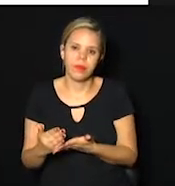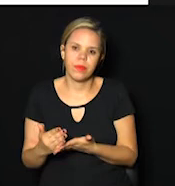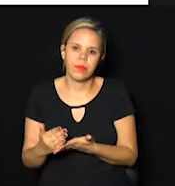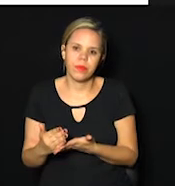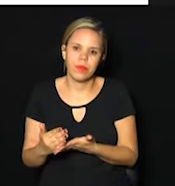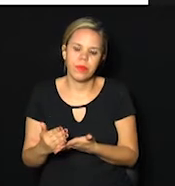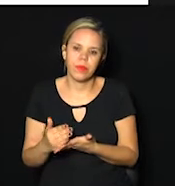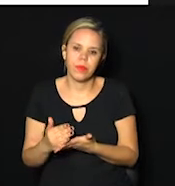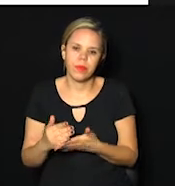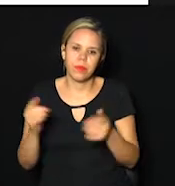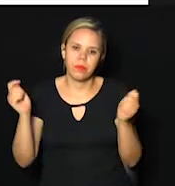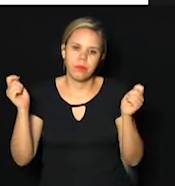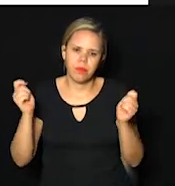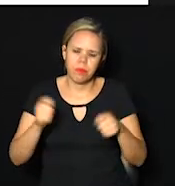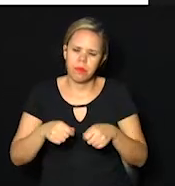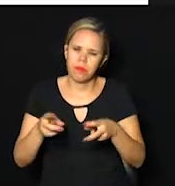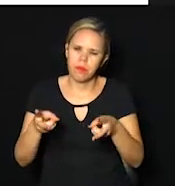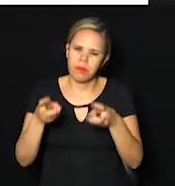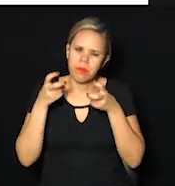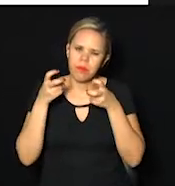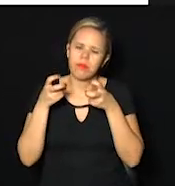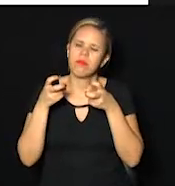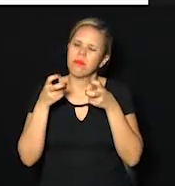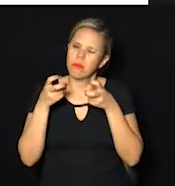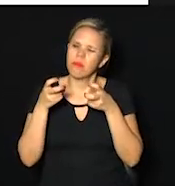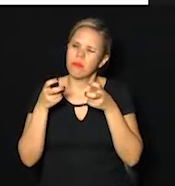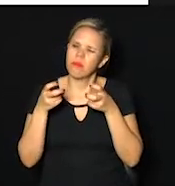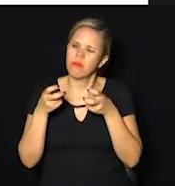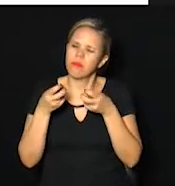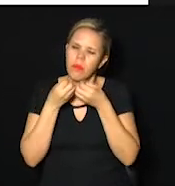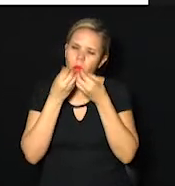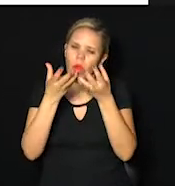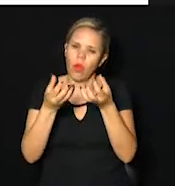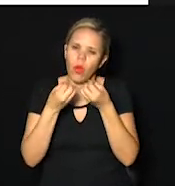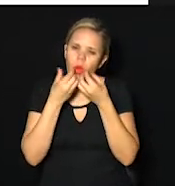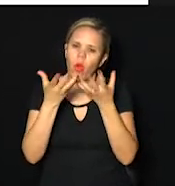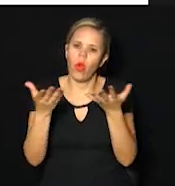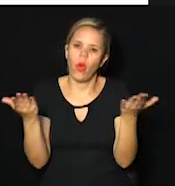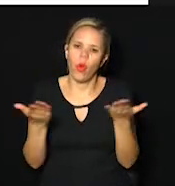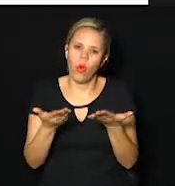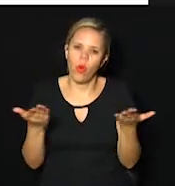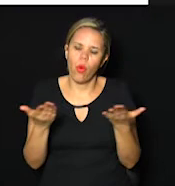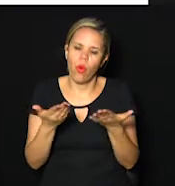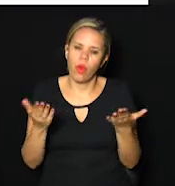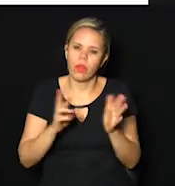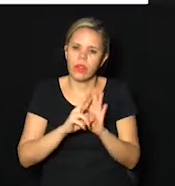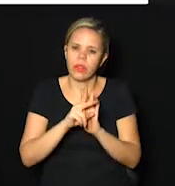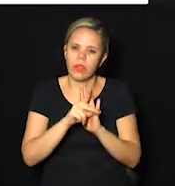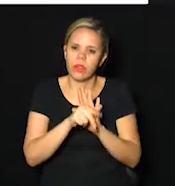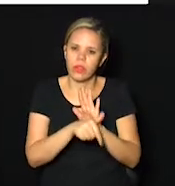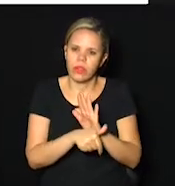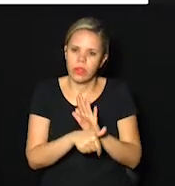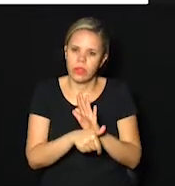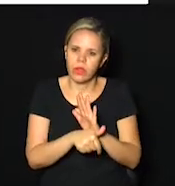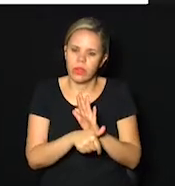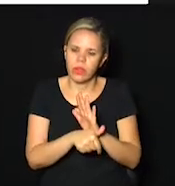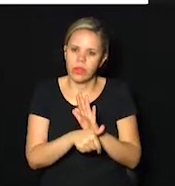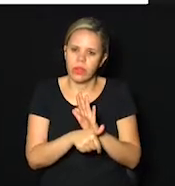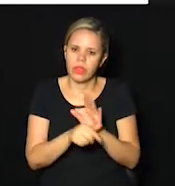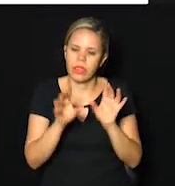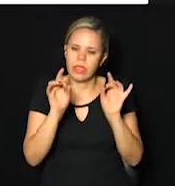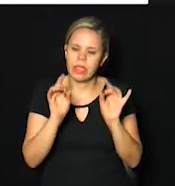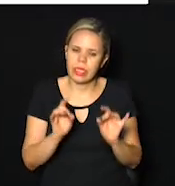da capacidade de observação. E é isso que eu vou comentar com vocês bastante hoje, embora a gente vá passar por vários outros